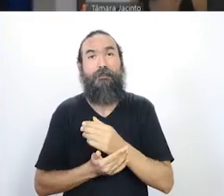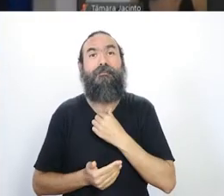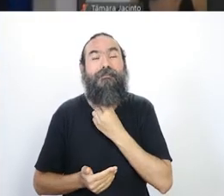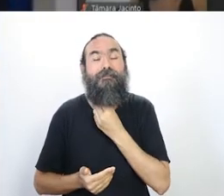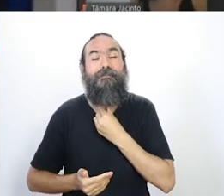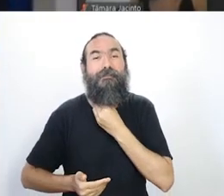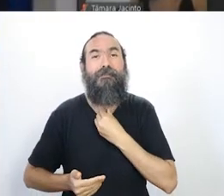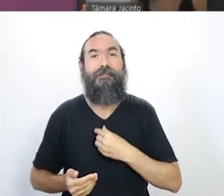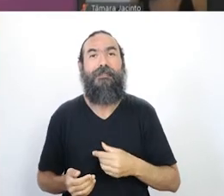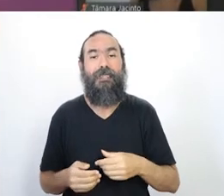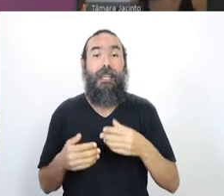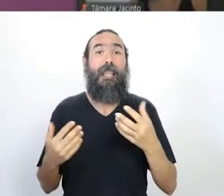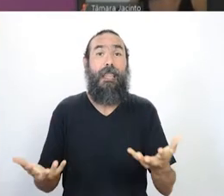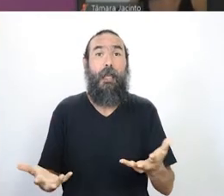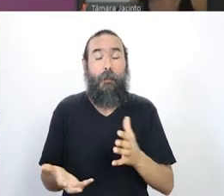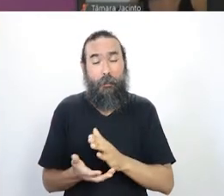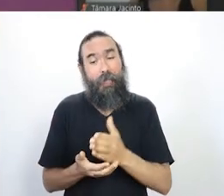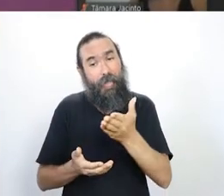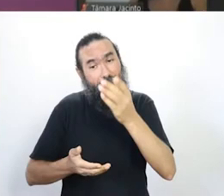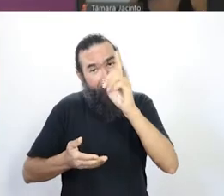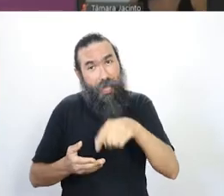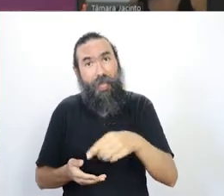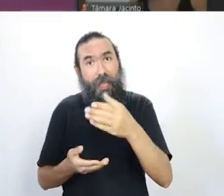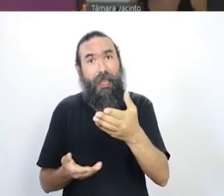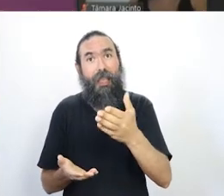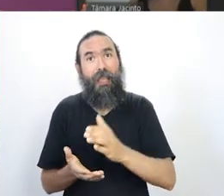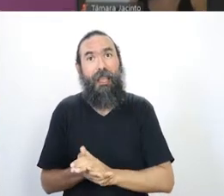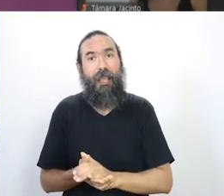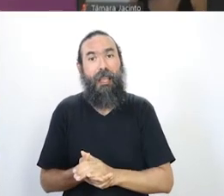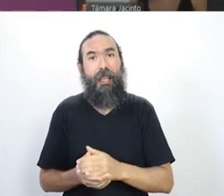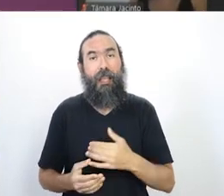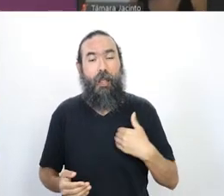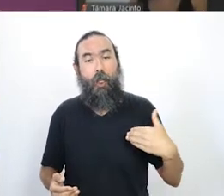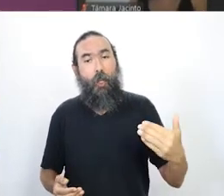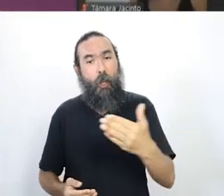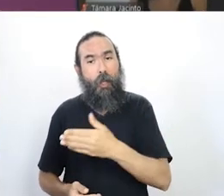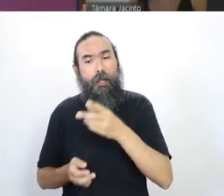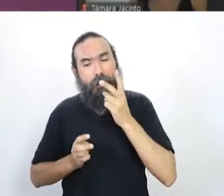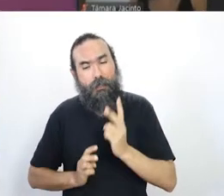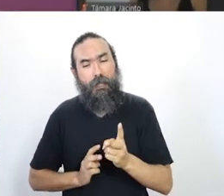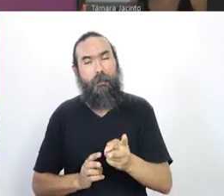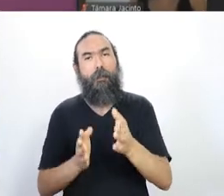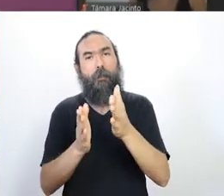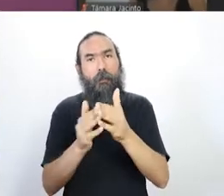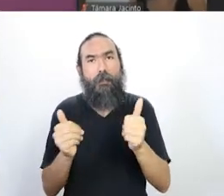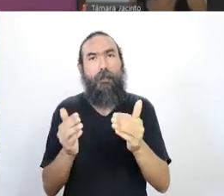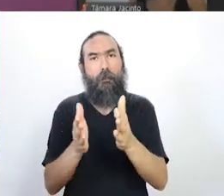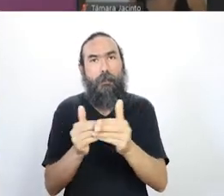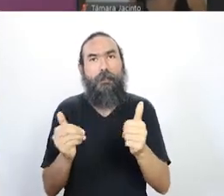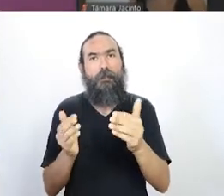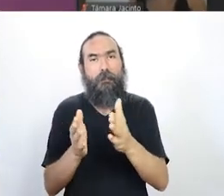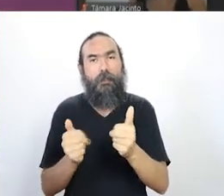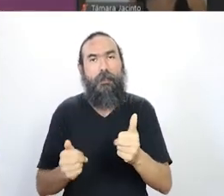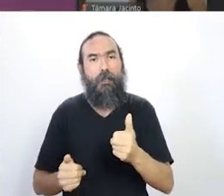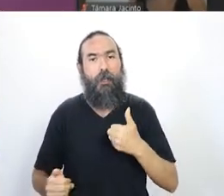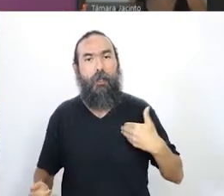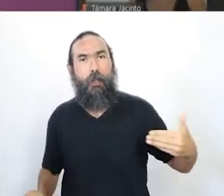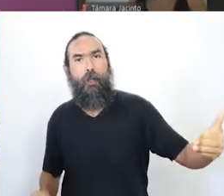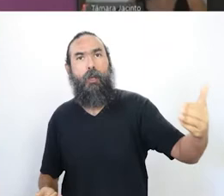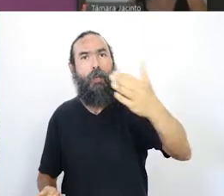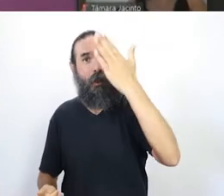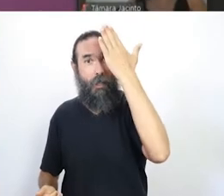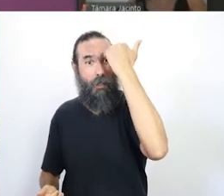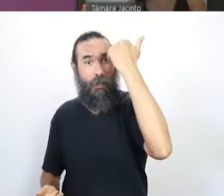Então é isso. A gente sempre pedimos por esses nossos grandes mestres